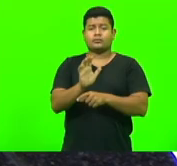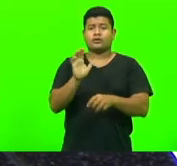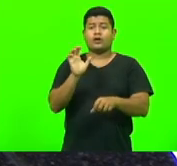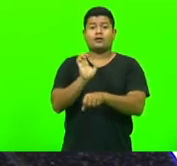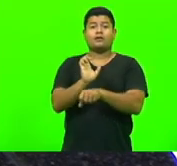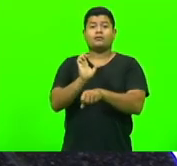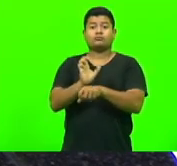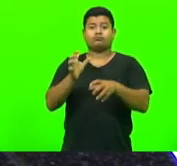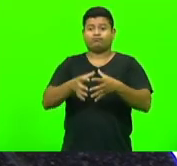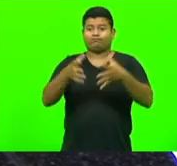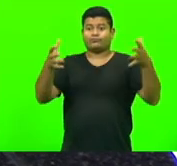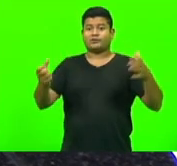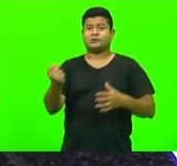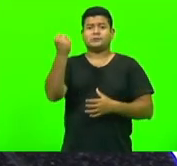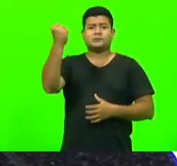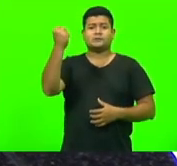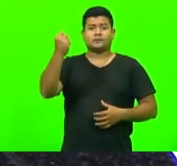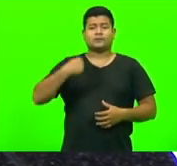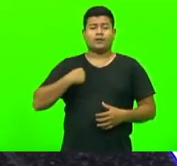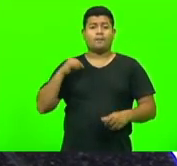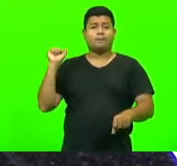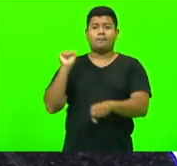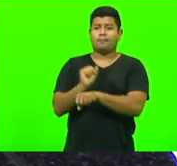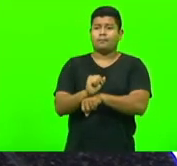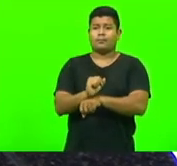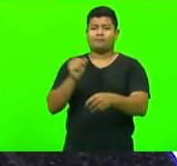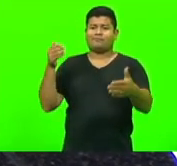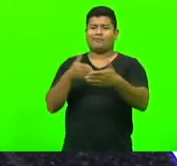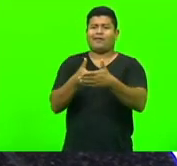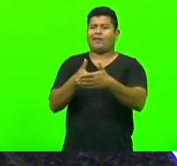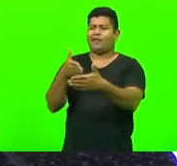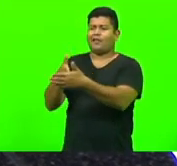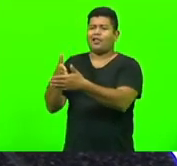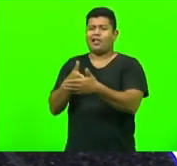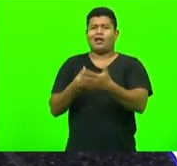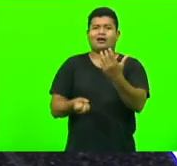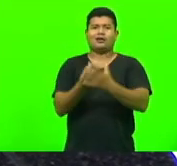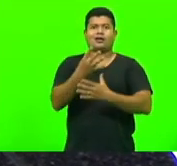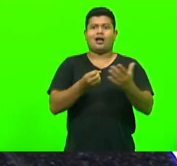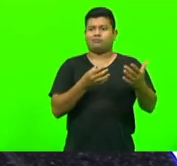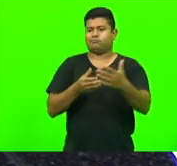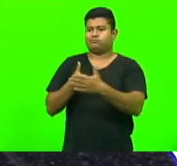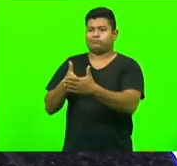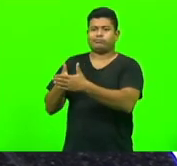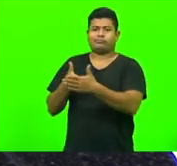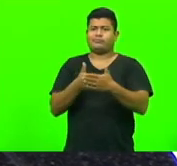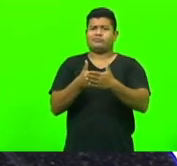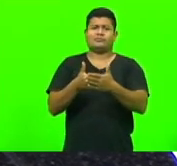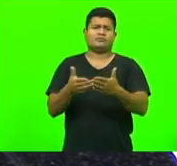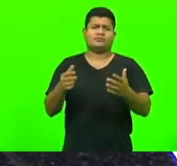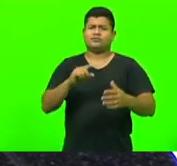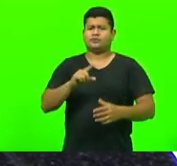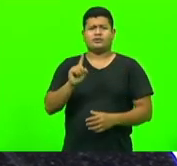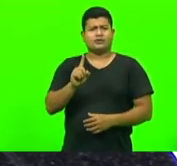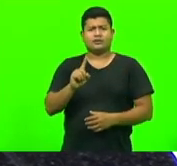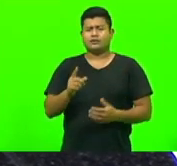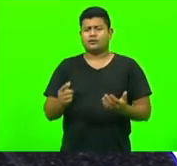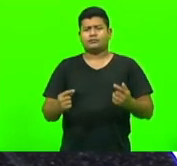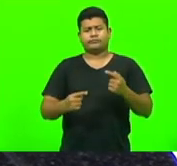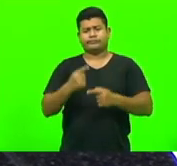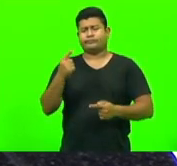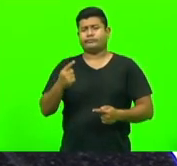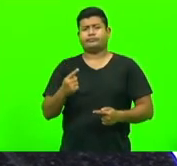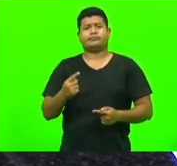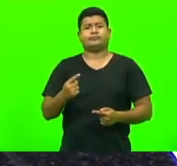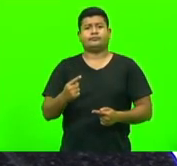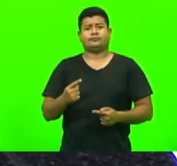de criar obstáculos e ferramentas para fazer com que criamos mais dificuldade, mais